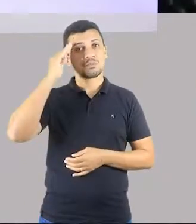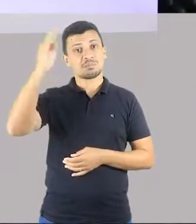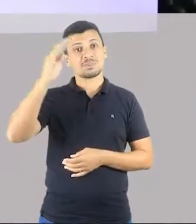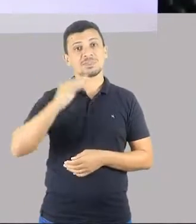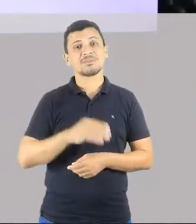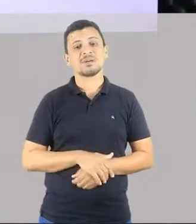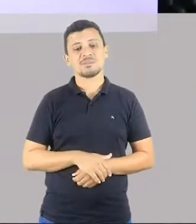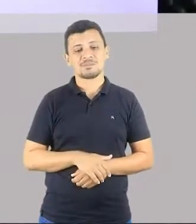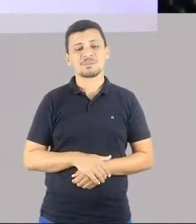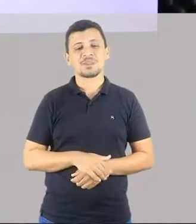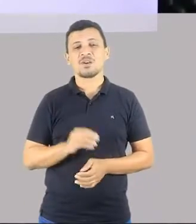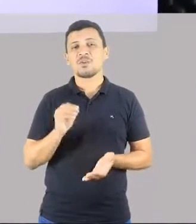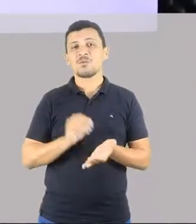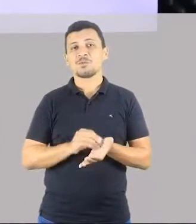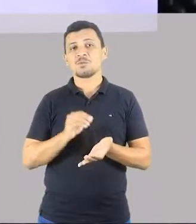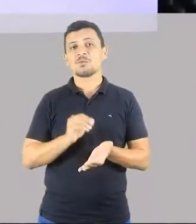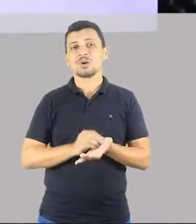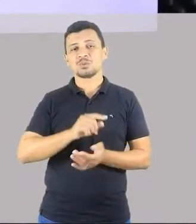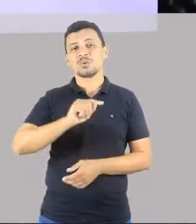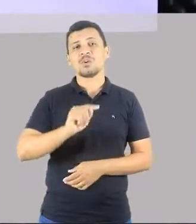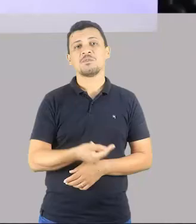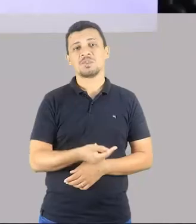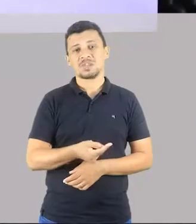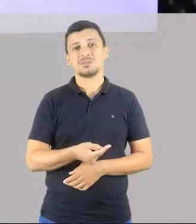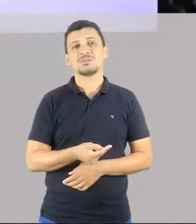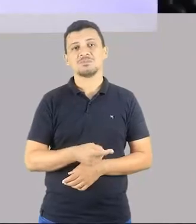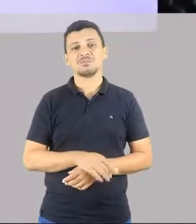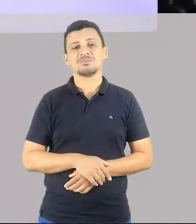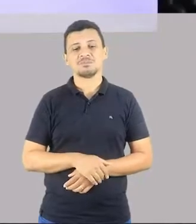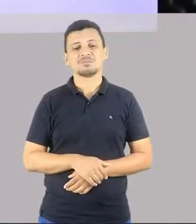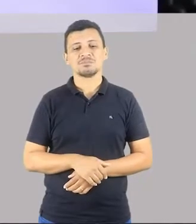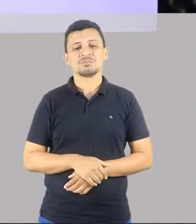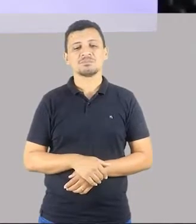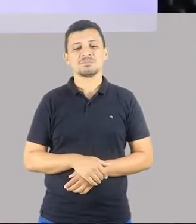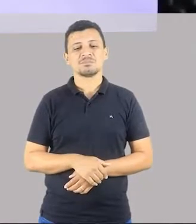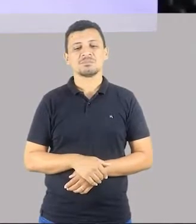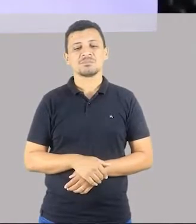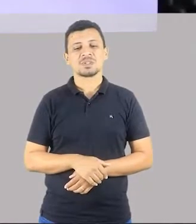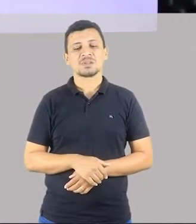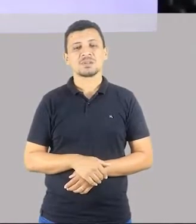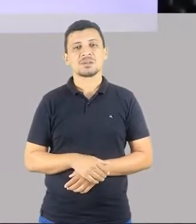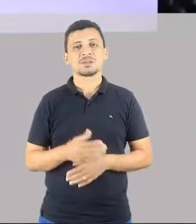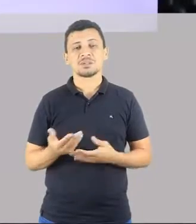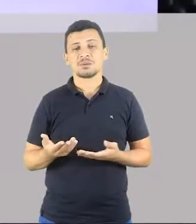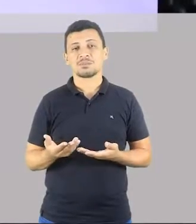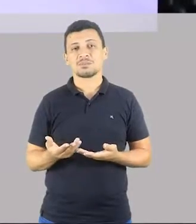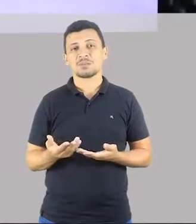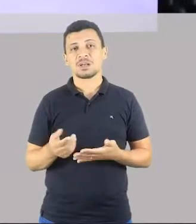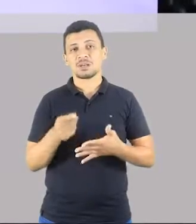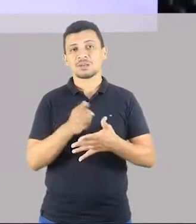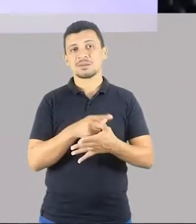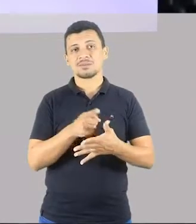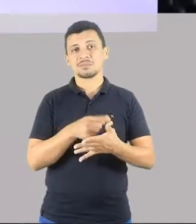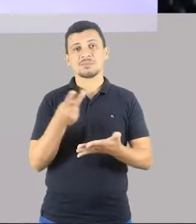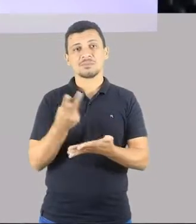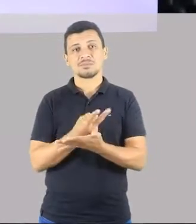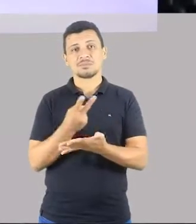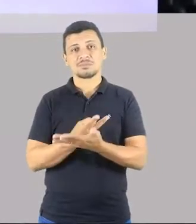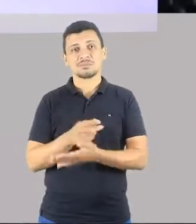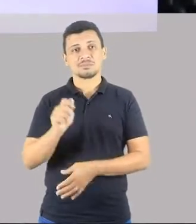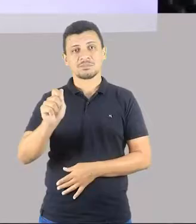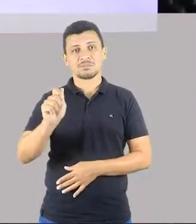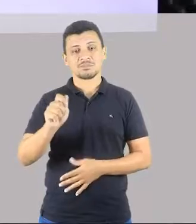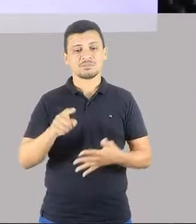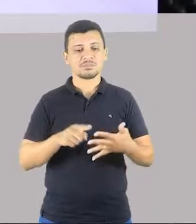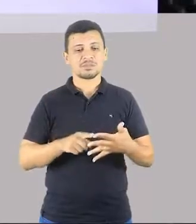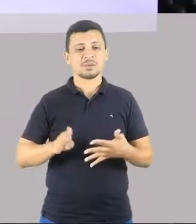nesse caso, faltou a vírgula intercalando a estrutura que era frágil, certo? Então, falha na letra A. Na